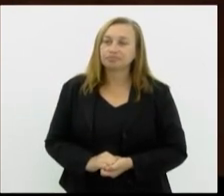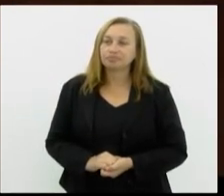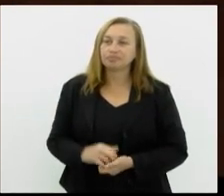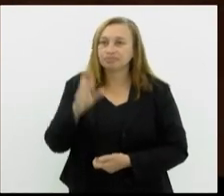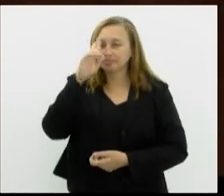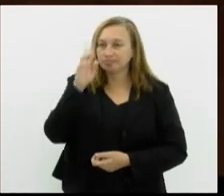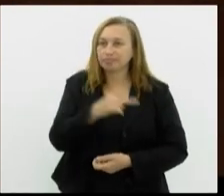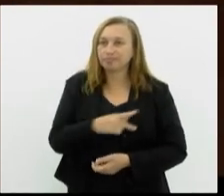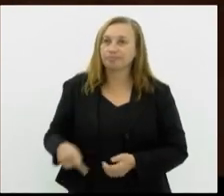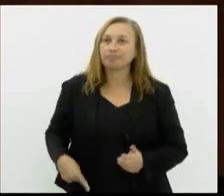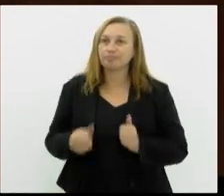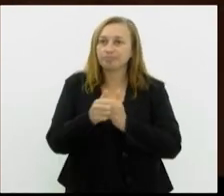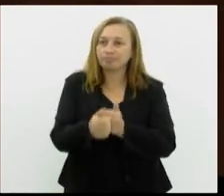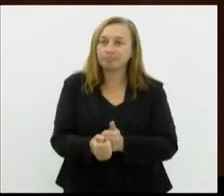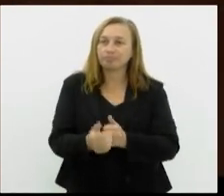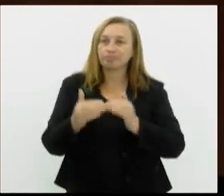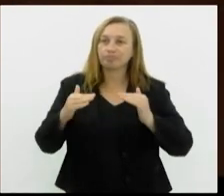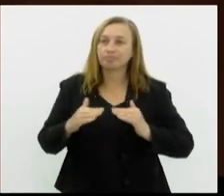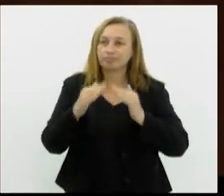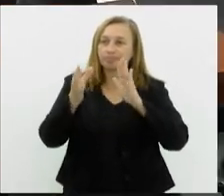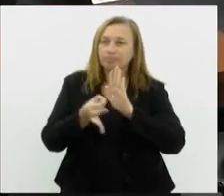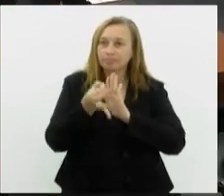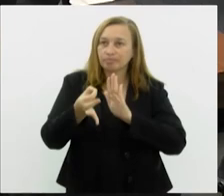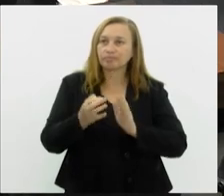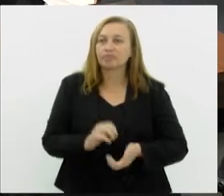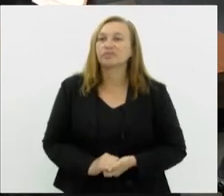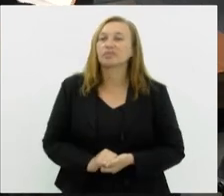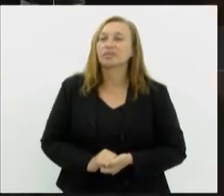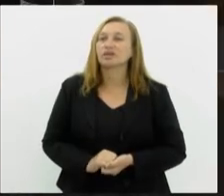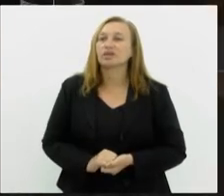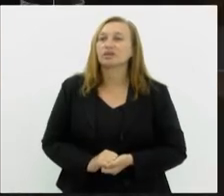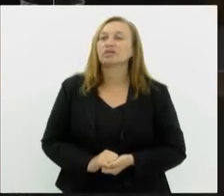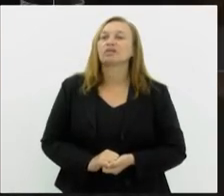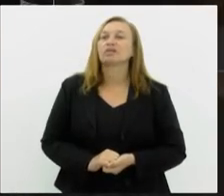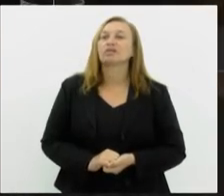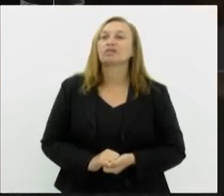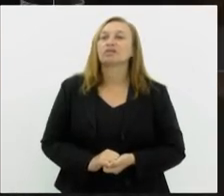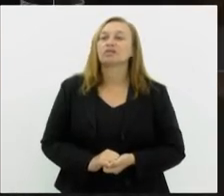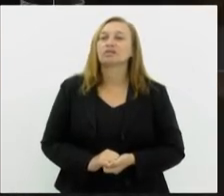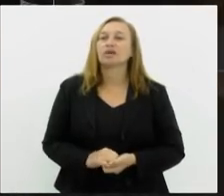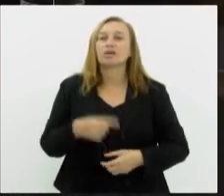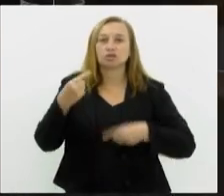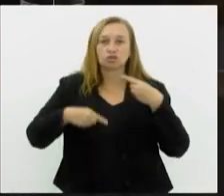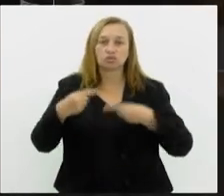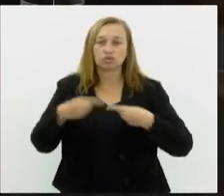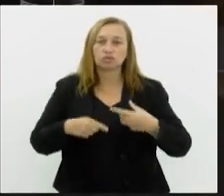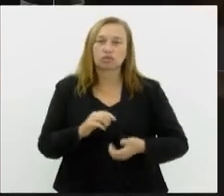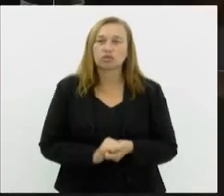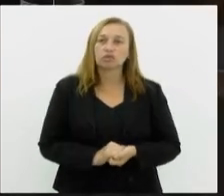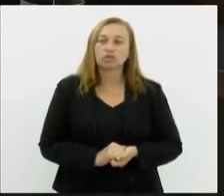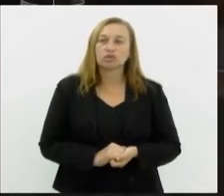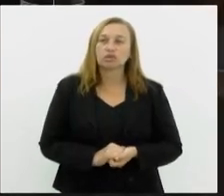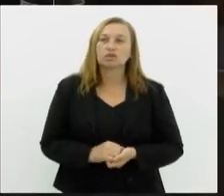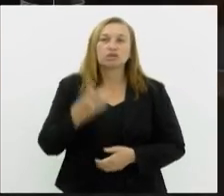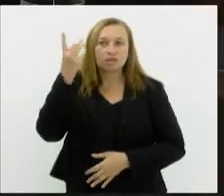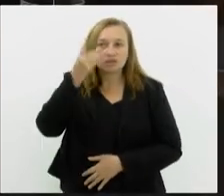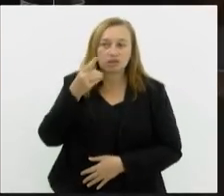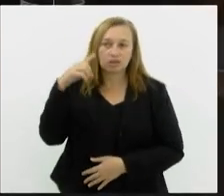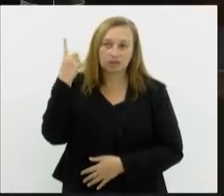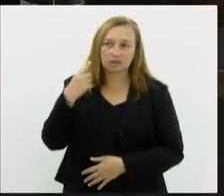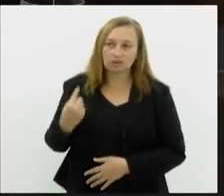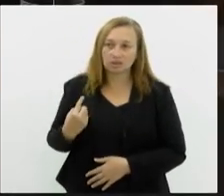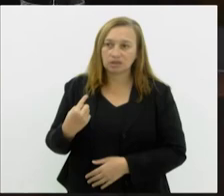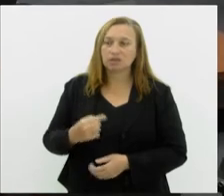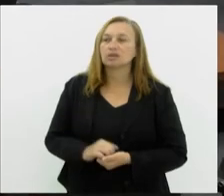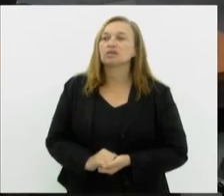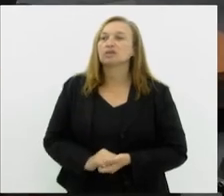Senhora presidente, acompanho o parecer da CCJ. Com os pareceres emitidos em discussão, para discutir, deputada Dani